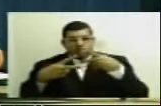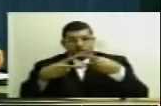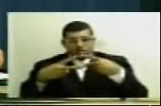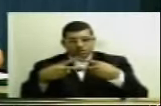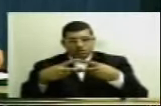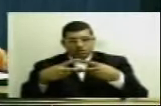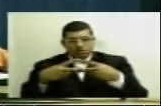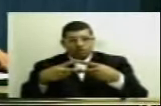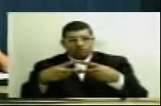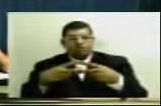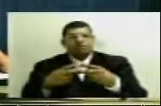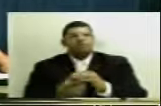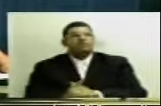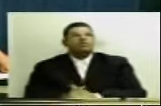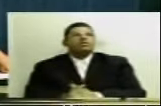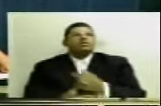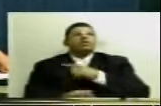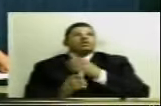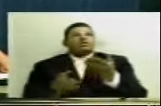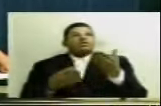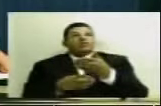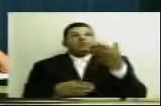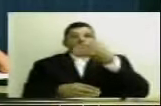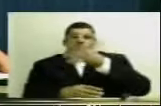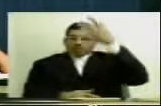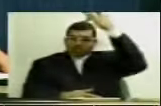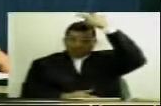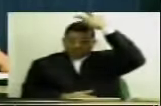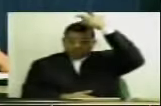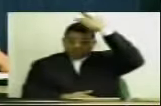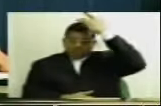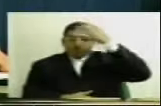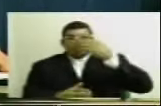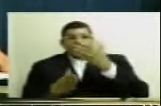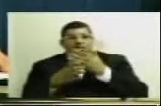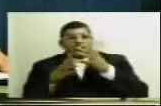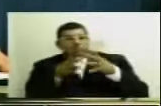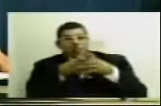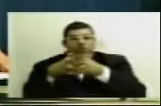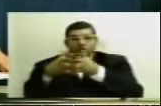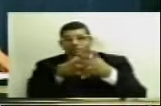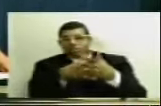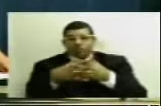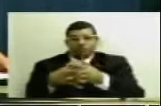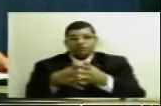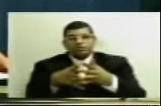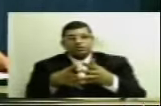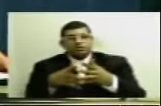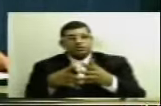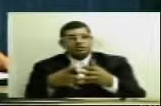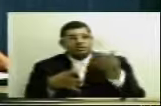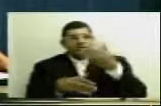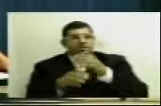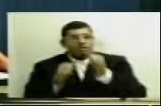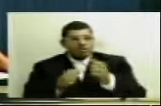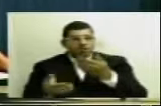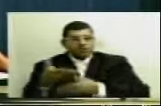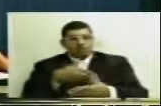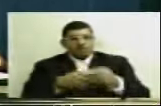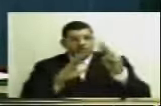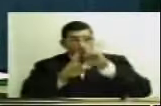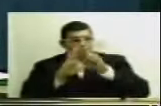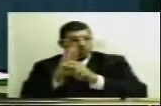administradores comunitários. Isso é uma aberração, é um escândalo, é uma ilegalidade, é uma